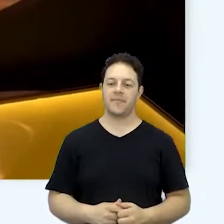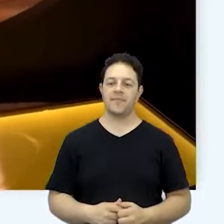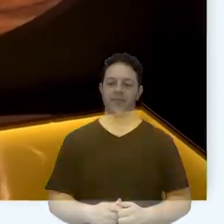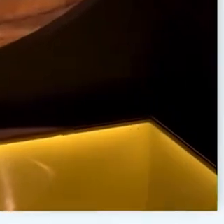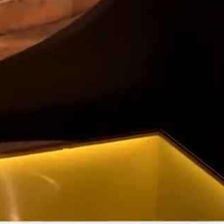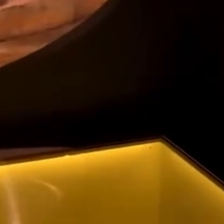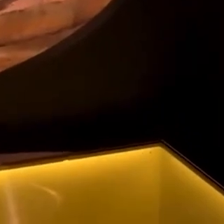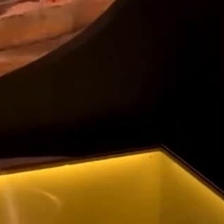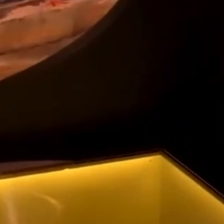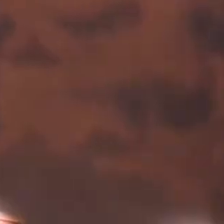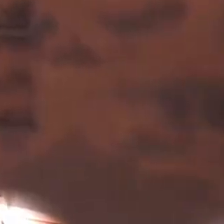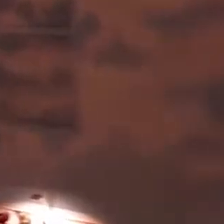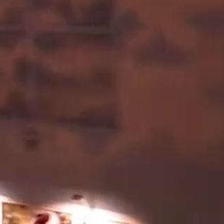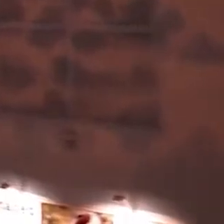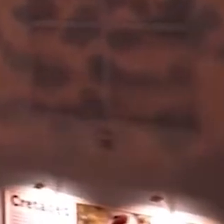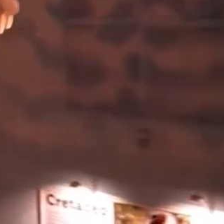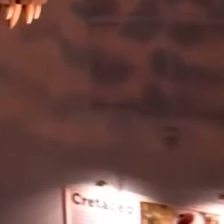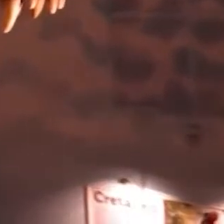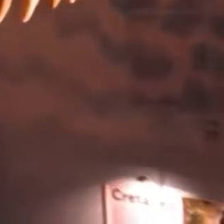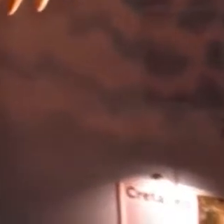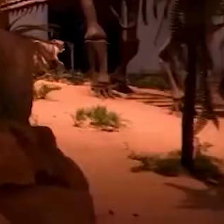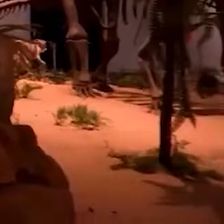E aí